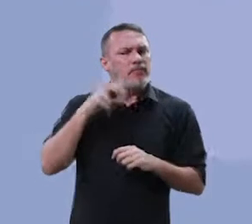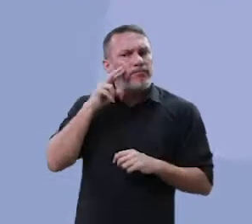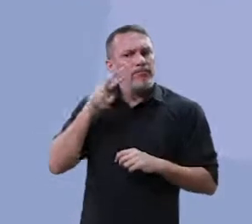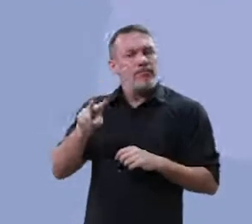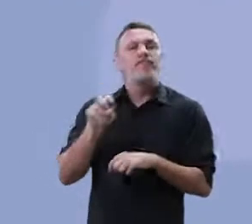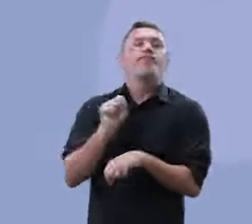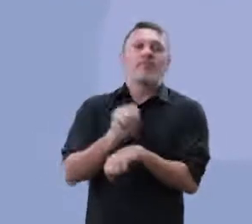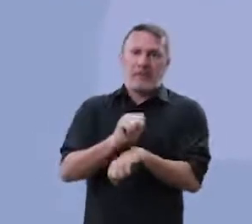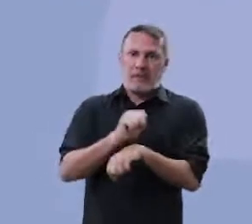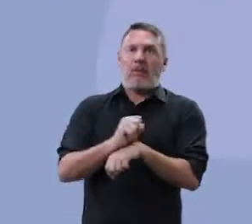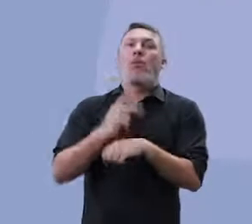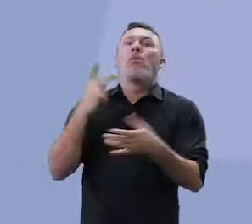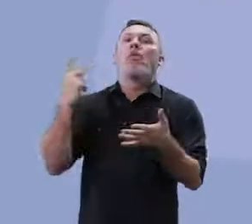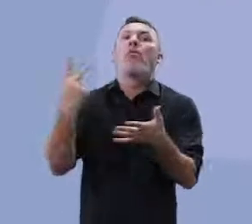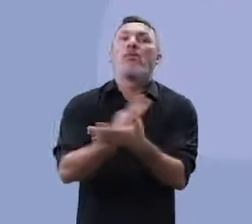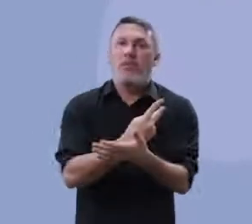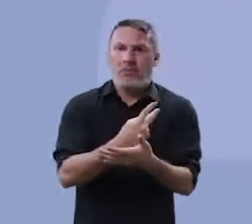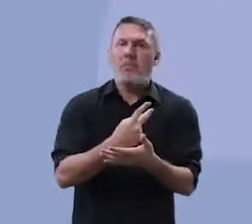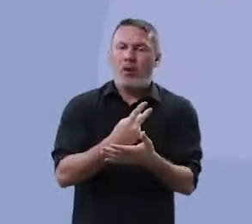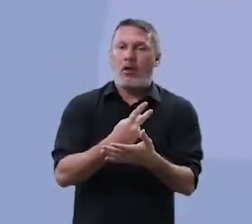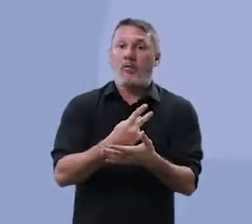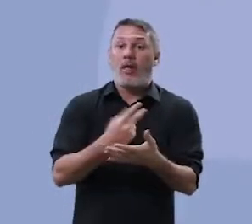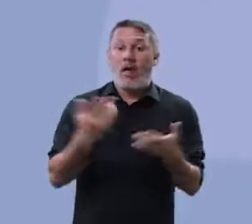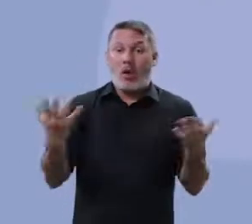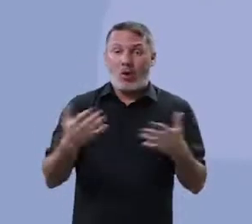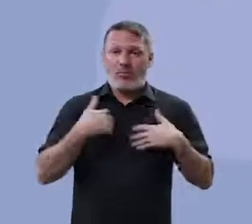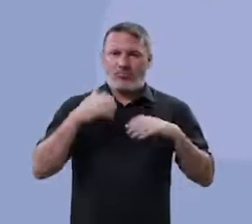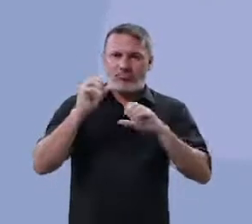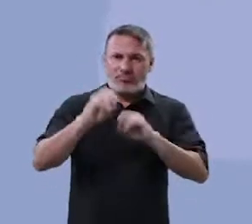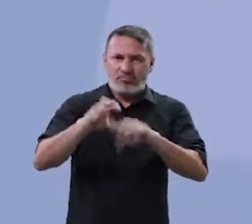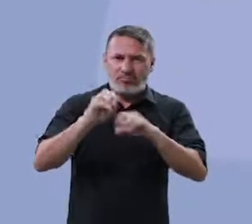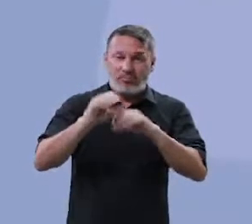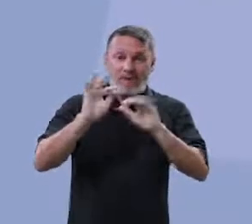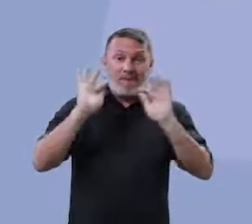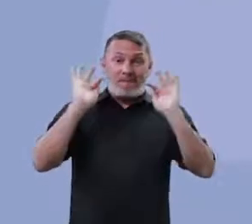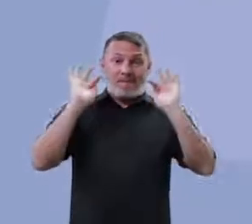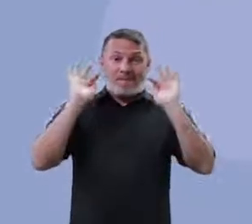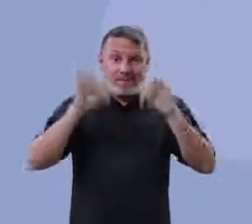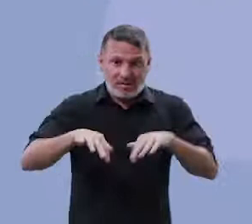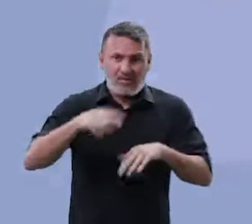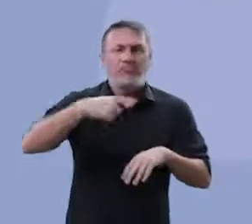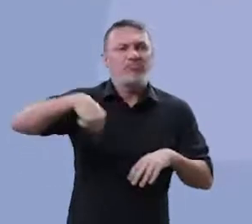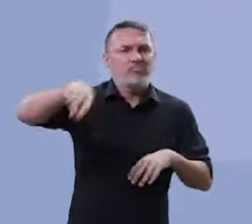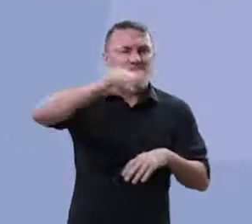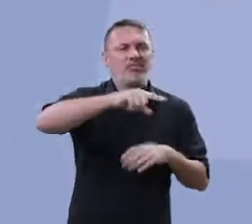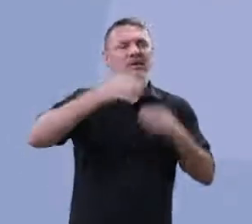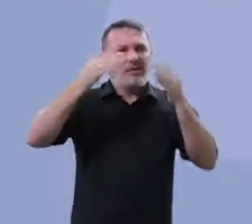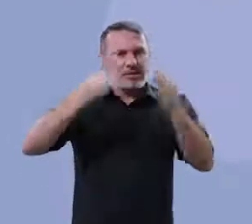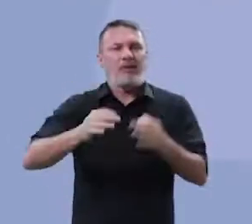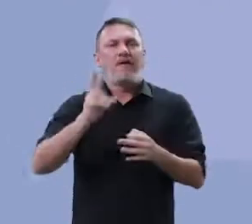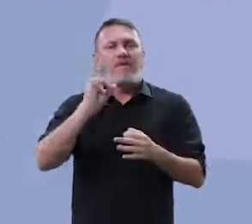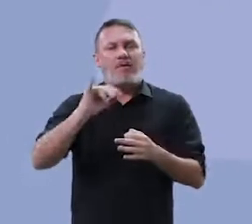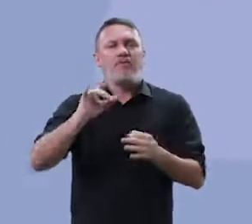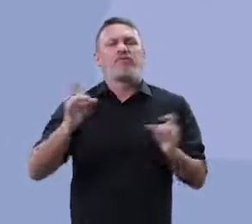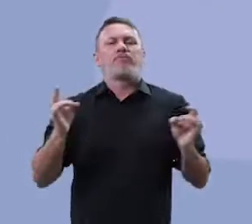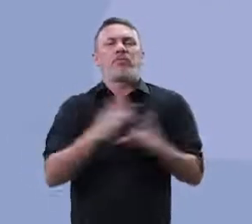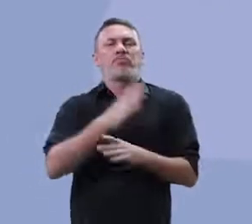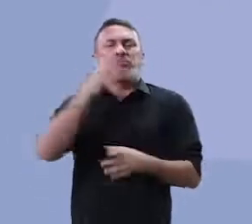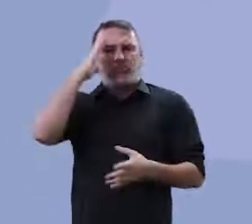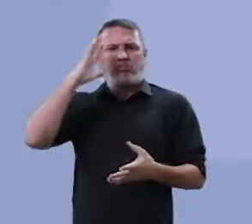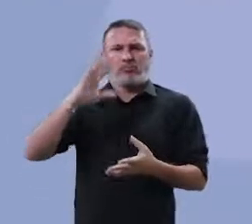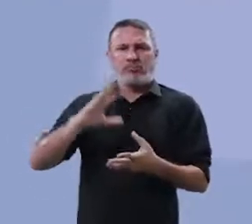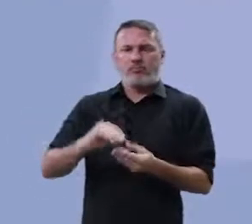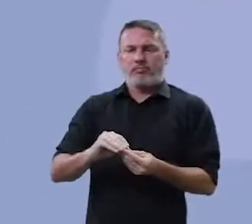nós também estamos no aguardo desse tema. E após essa aula, eu tenho toda certeza que você, meu aluno, vai